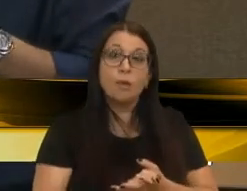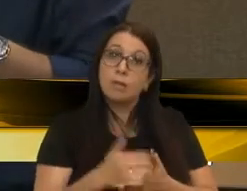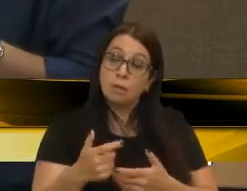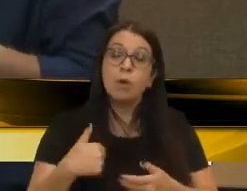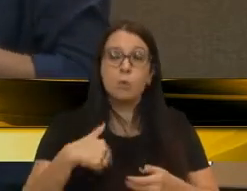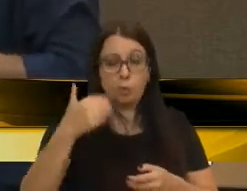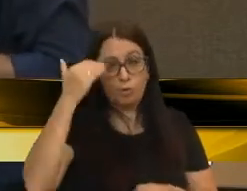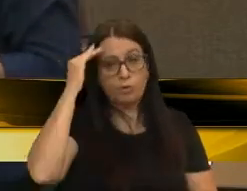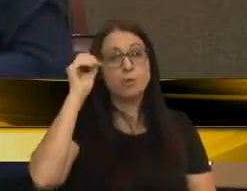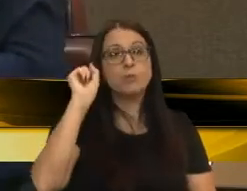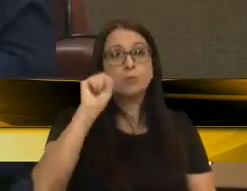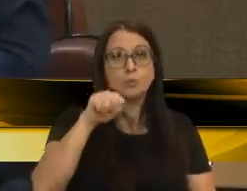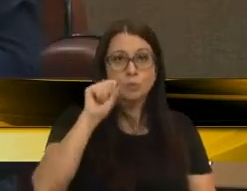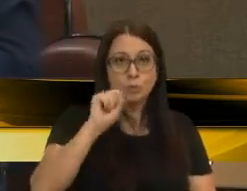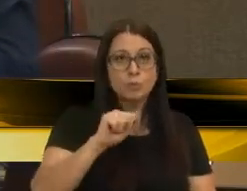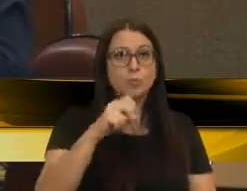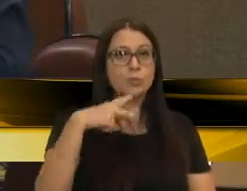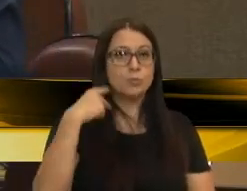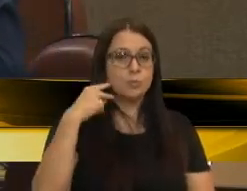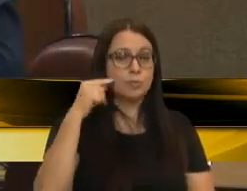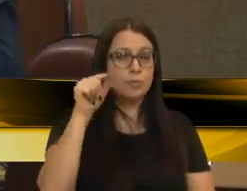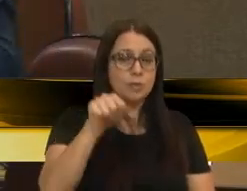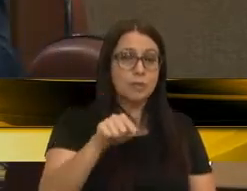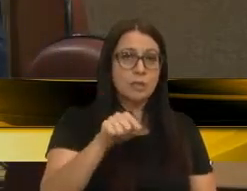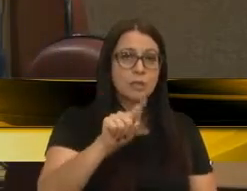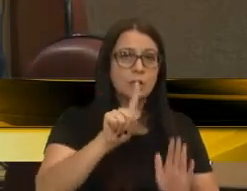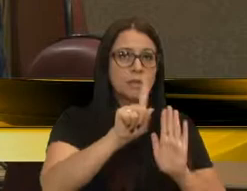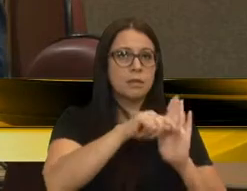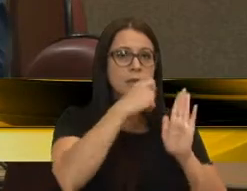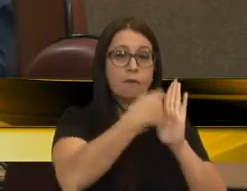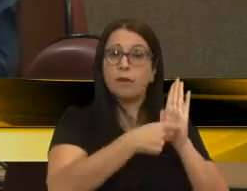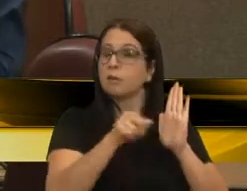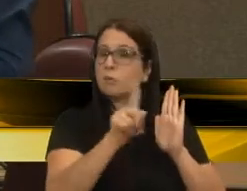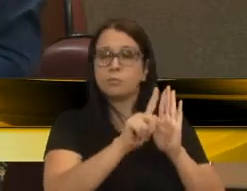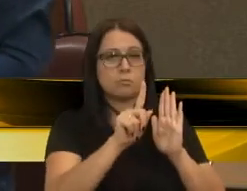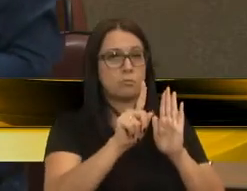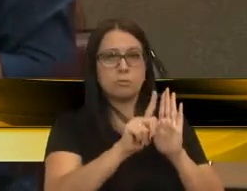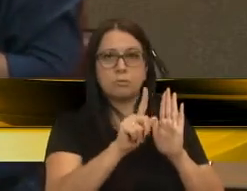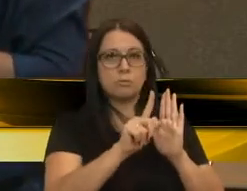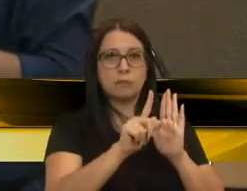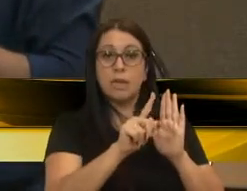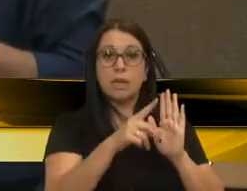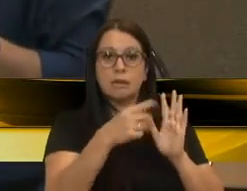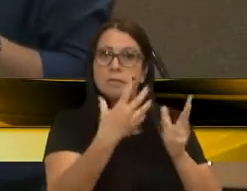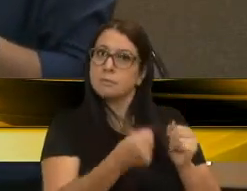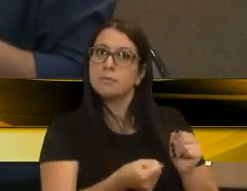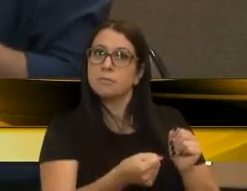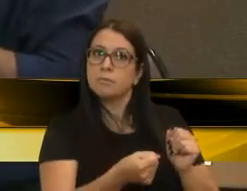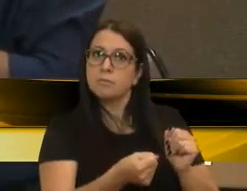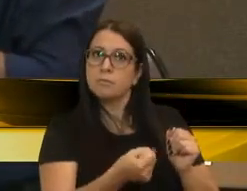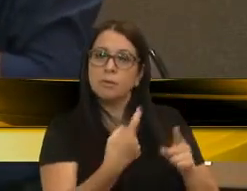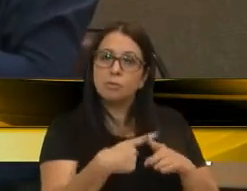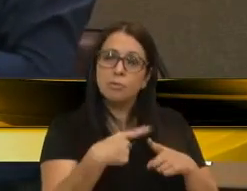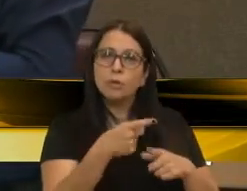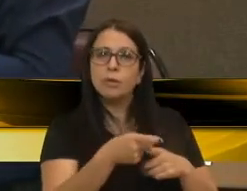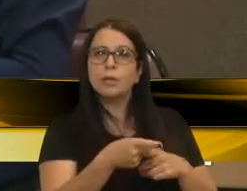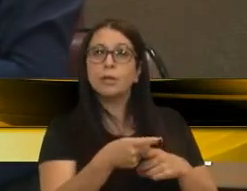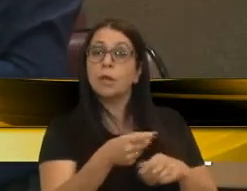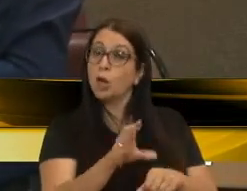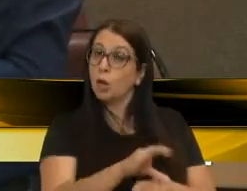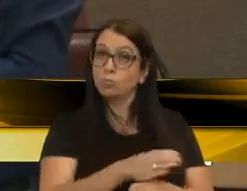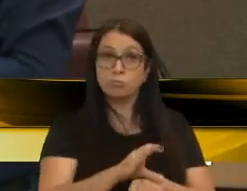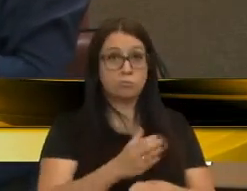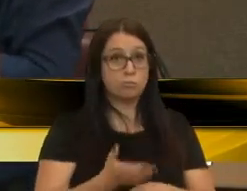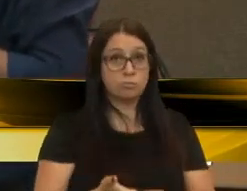entendo sim, vereador, que esse veto deve ser derrubado, né, por essa casa, porque ele é